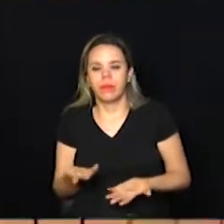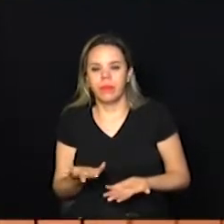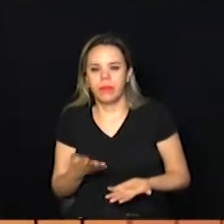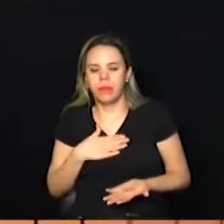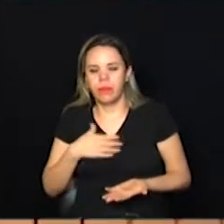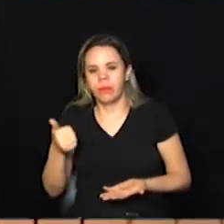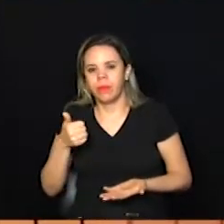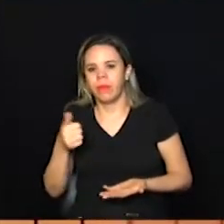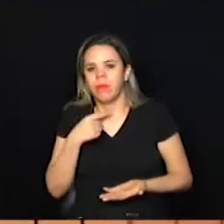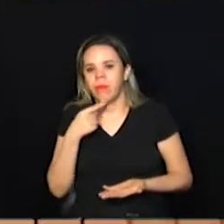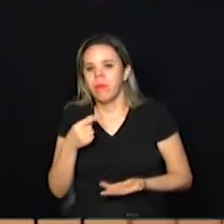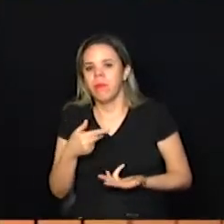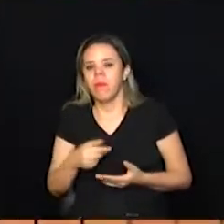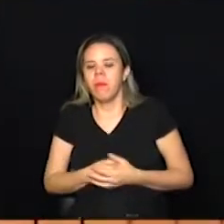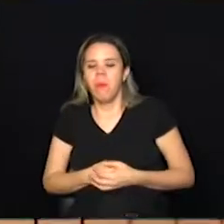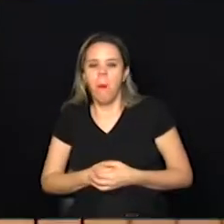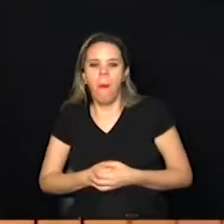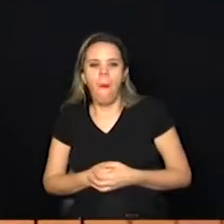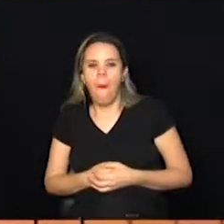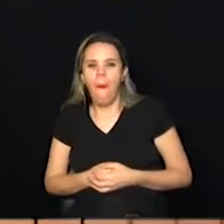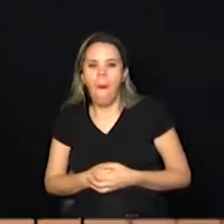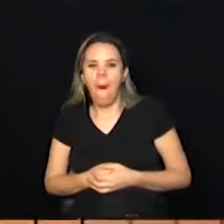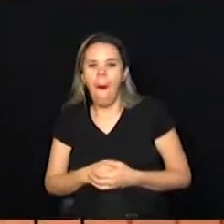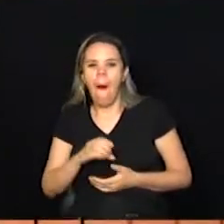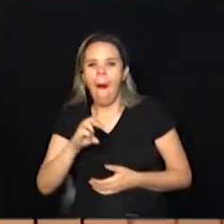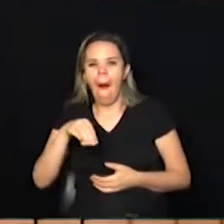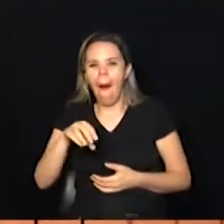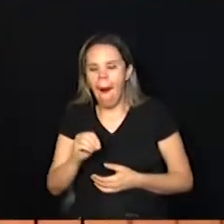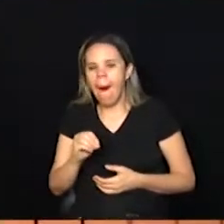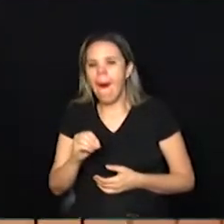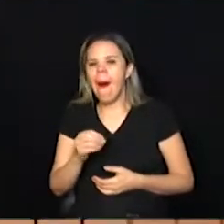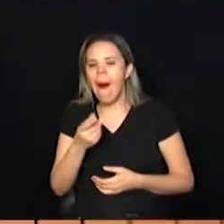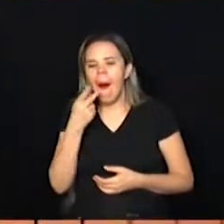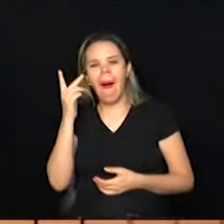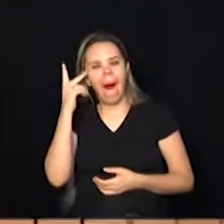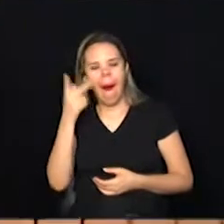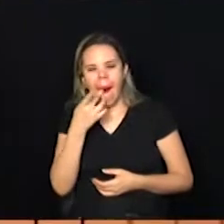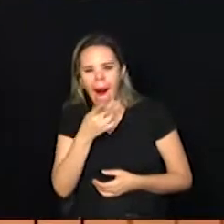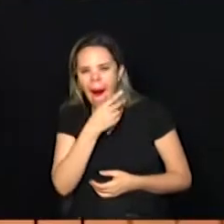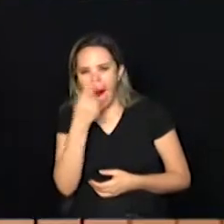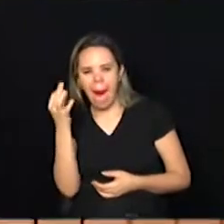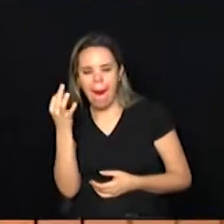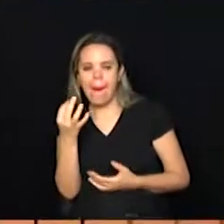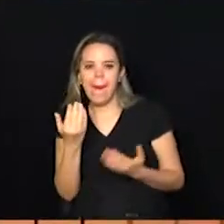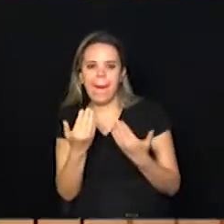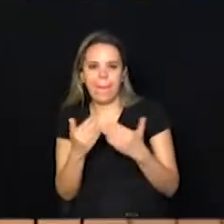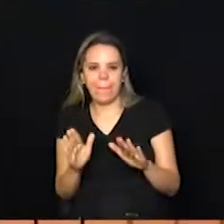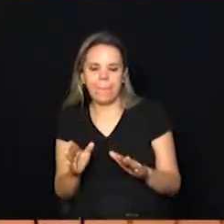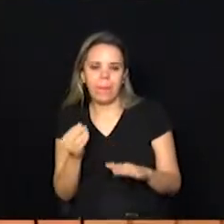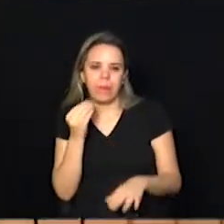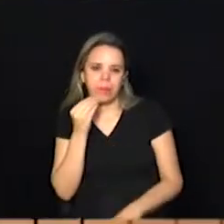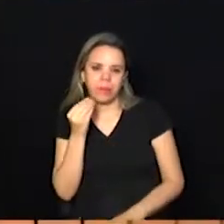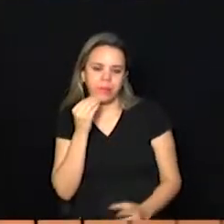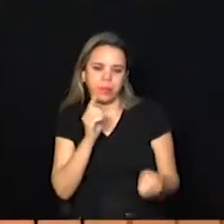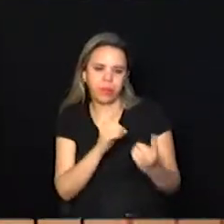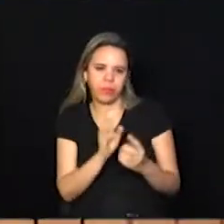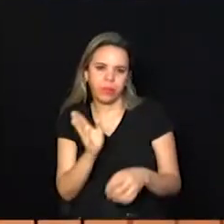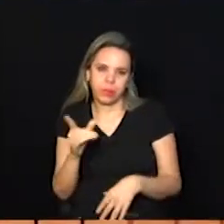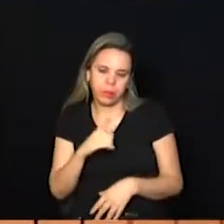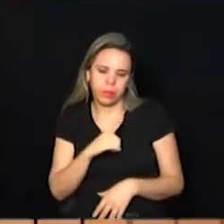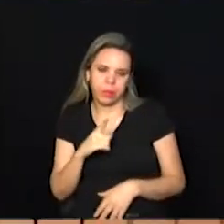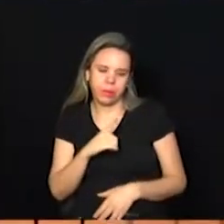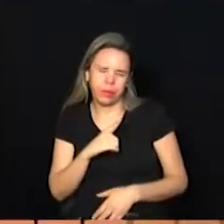primeira questão é em relação ao CEAMO. Né? Acho que a Paula colocou muito bem, o CEAMO é uma porta aberta, um serviço que